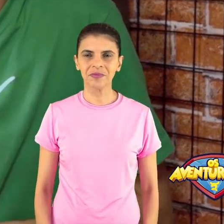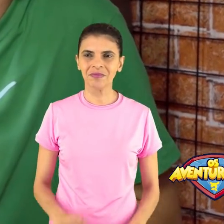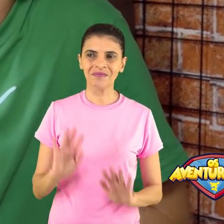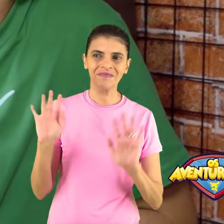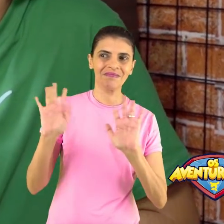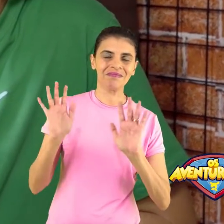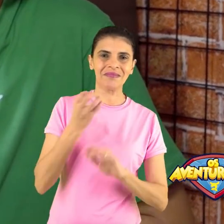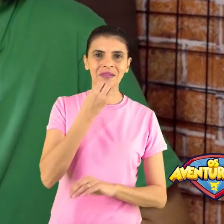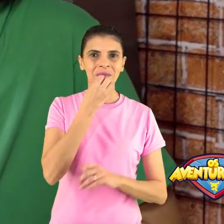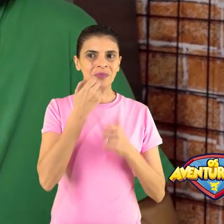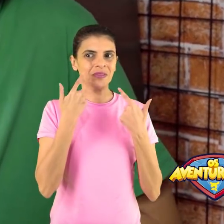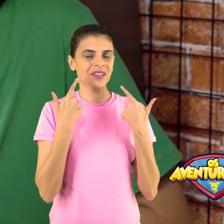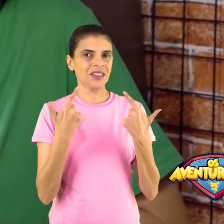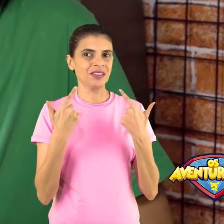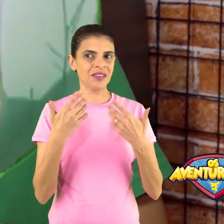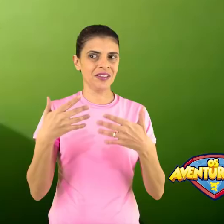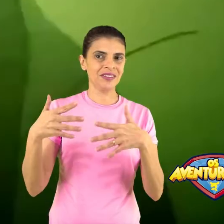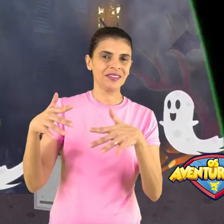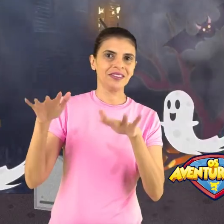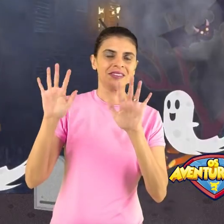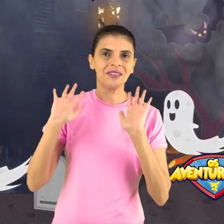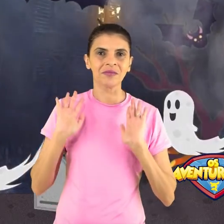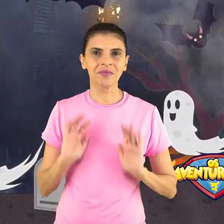Boa sorte, aventureiras.